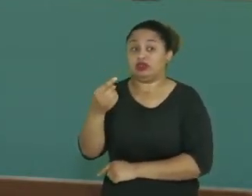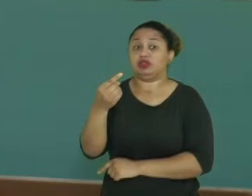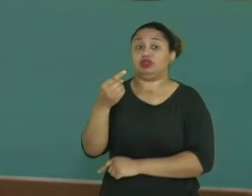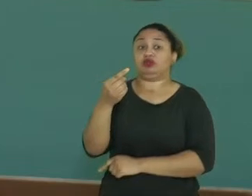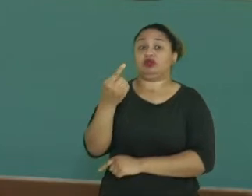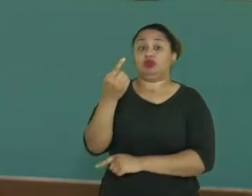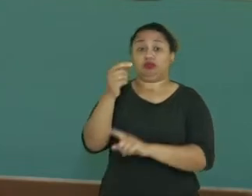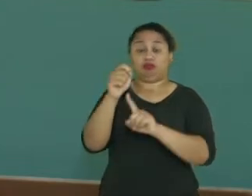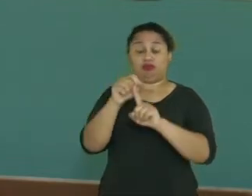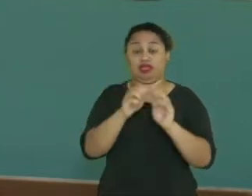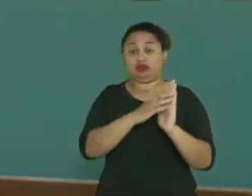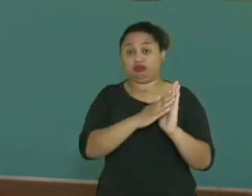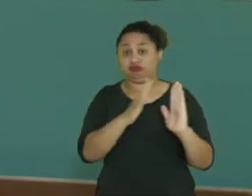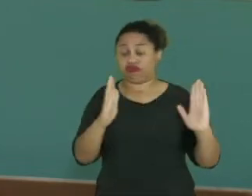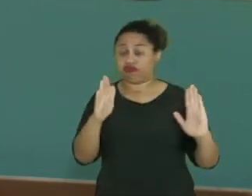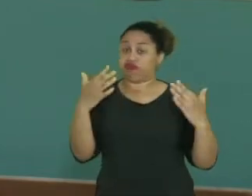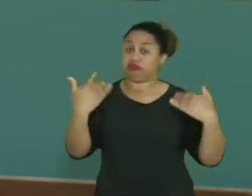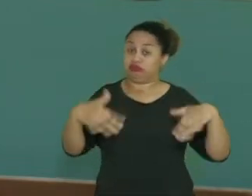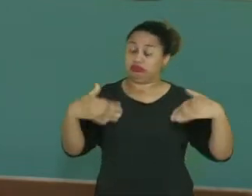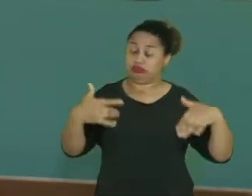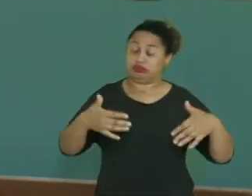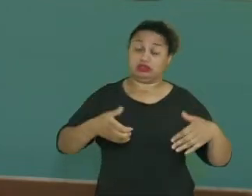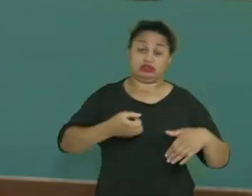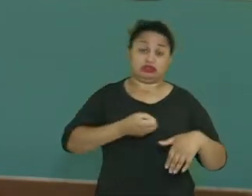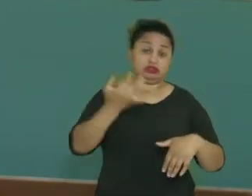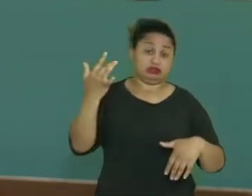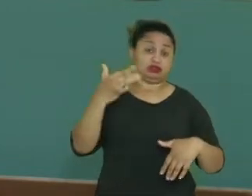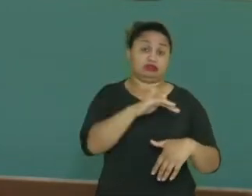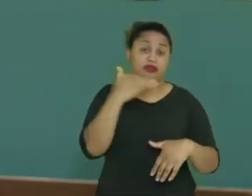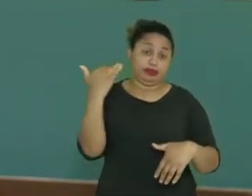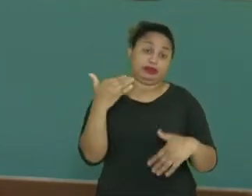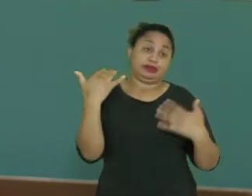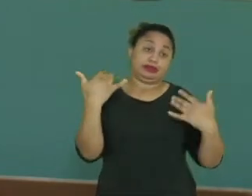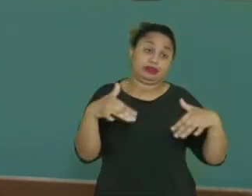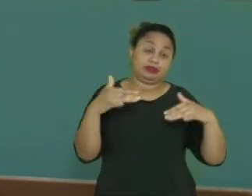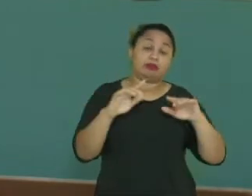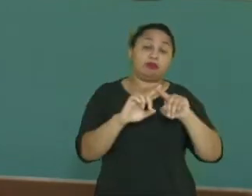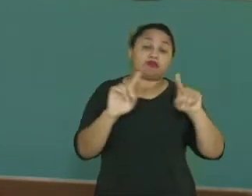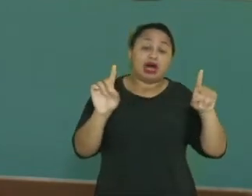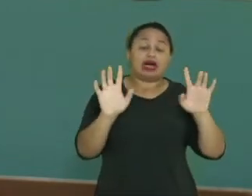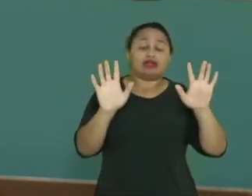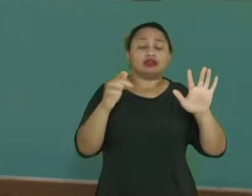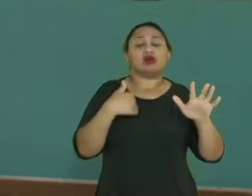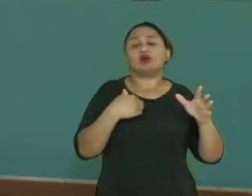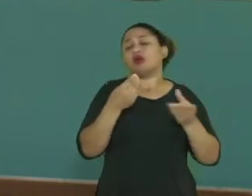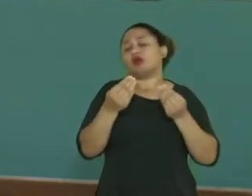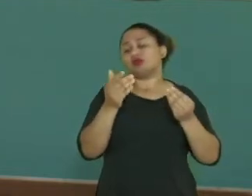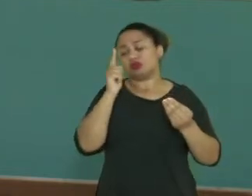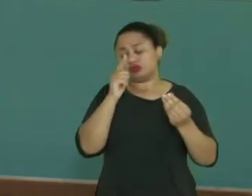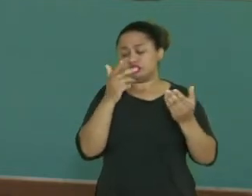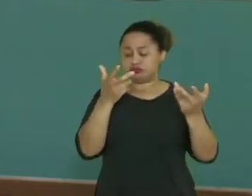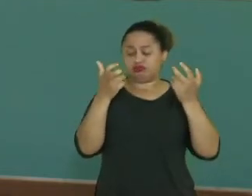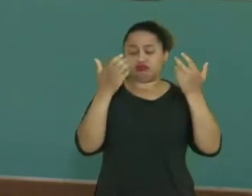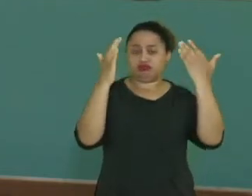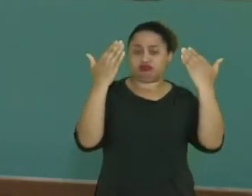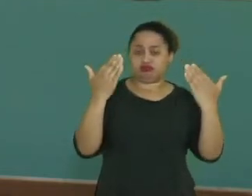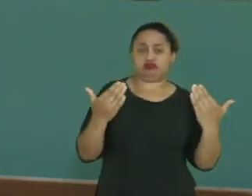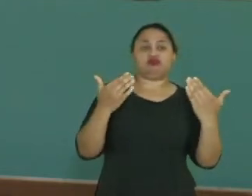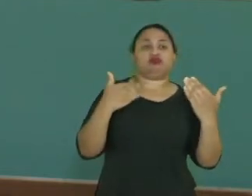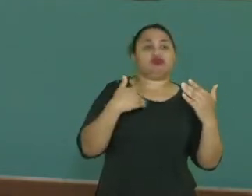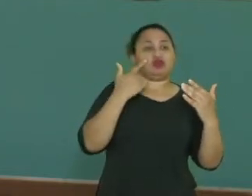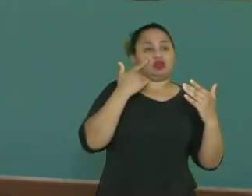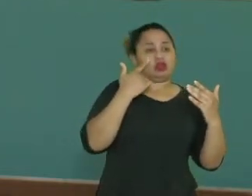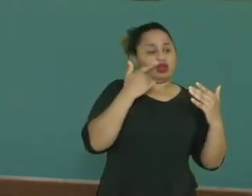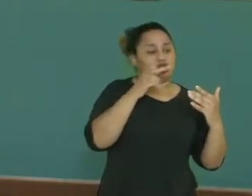um mês, assim, é um número muito alto, né? De mortes. Então, se a gente for pensar, mas como que eu consigo analisar esse comportamento? Nossa, eu olho aqui